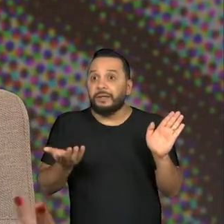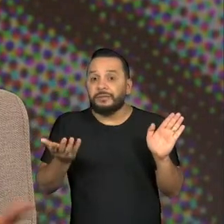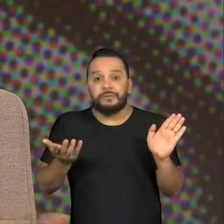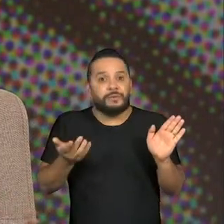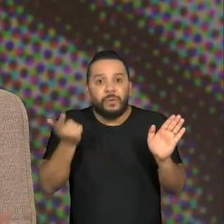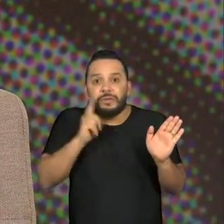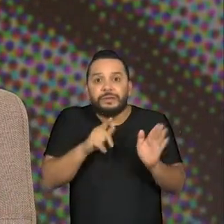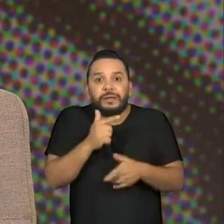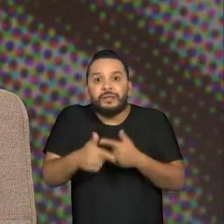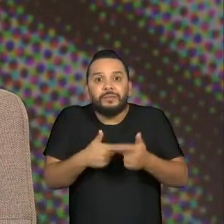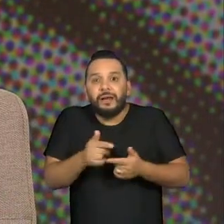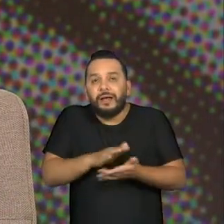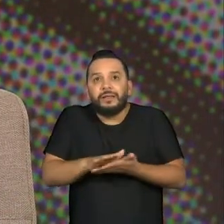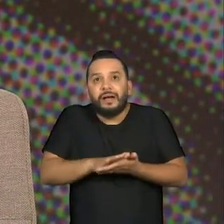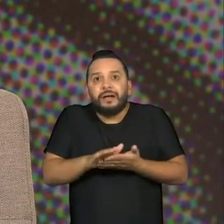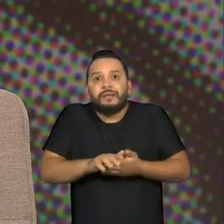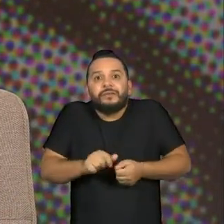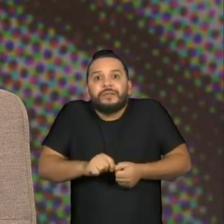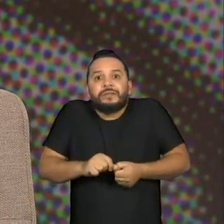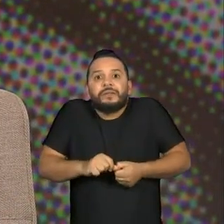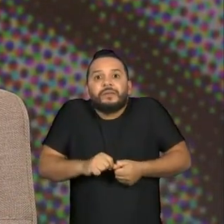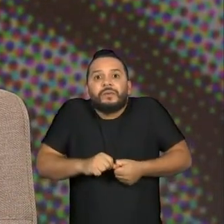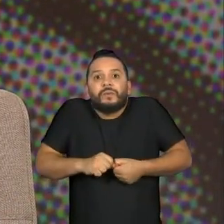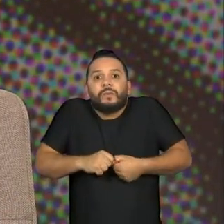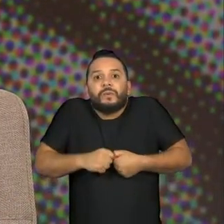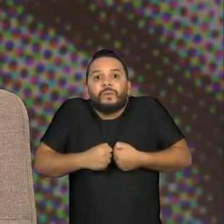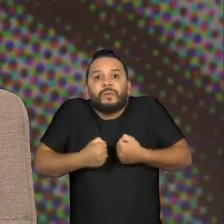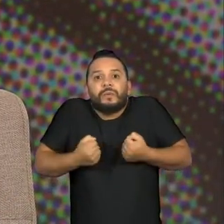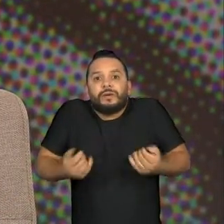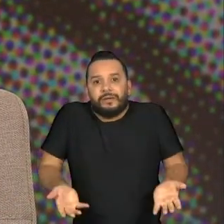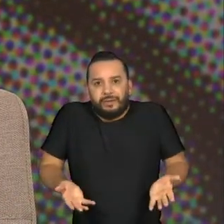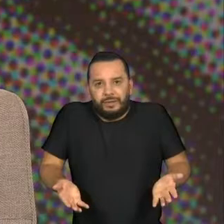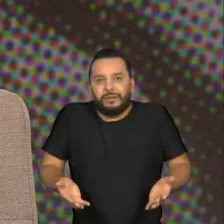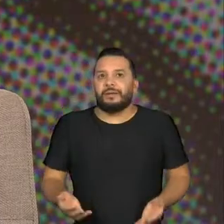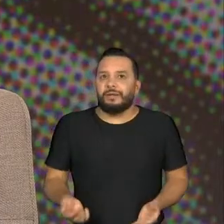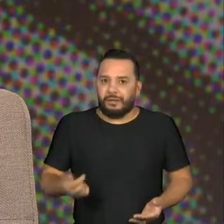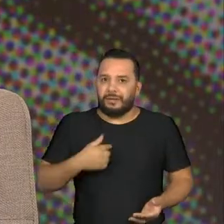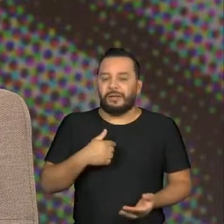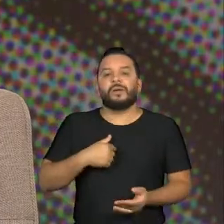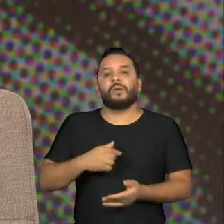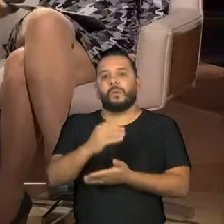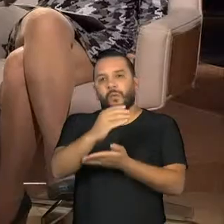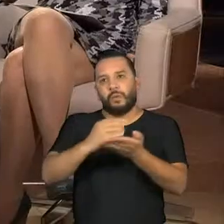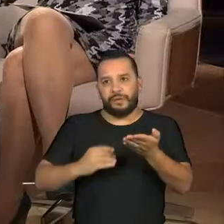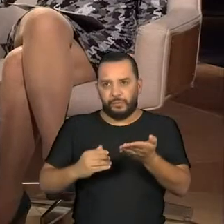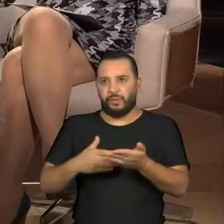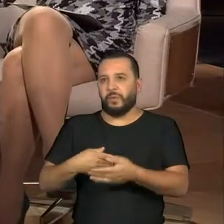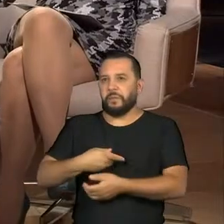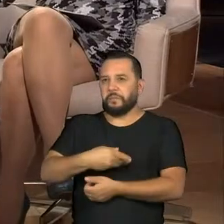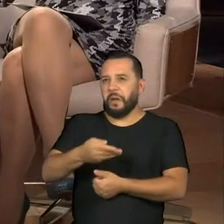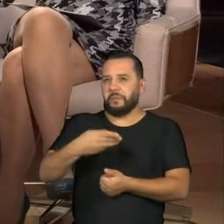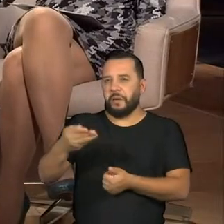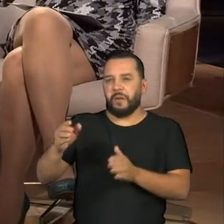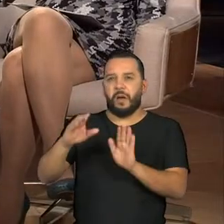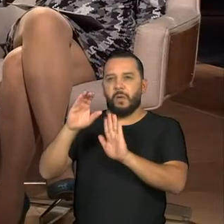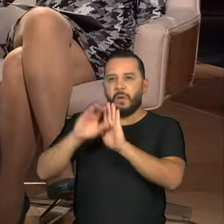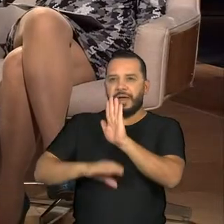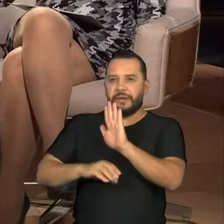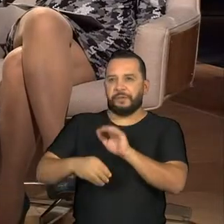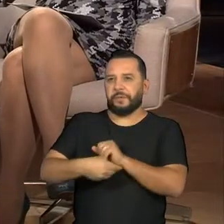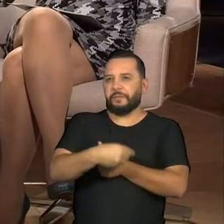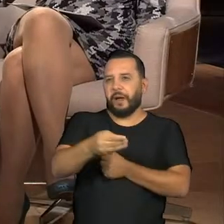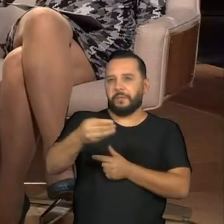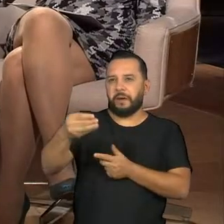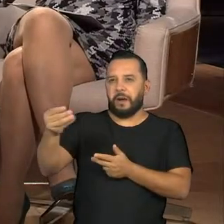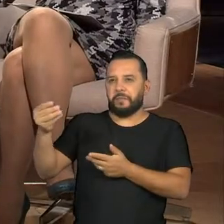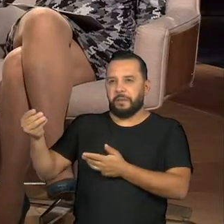E fazer o que com aquilo, né? E aí, currículo para cá, foto para lá, aquela peregrinação que a gente bem